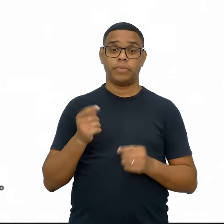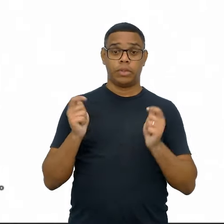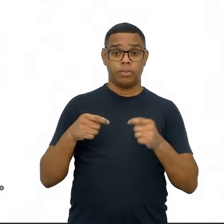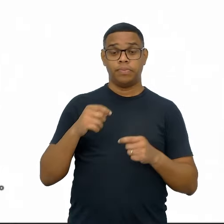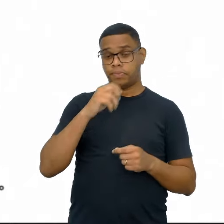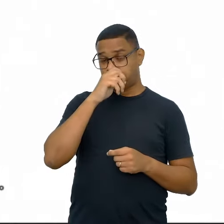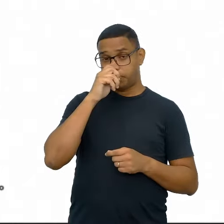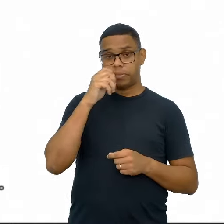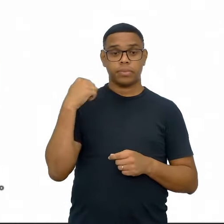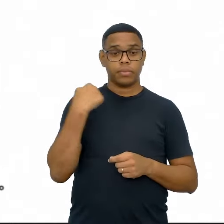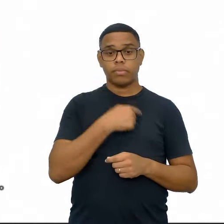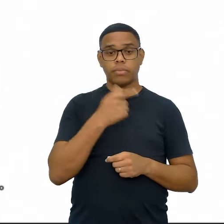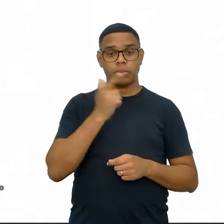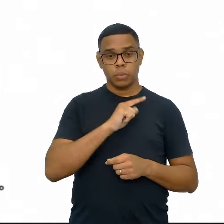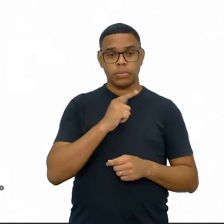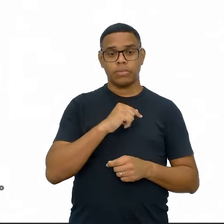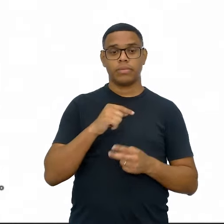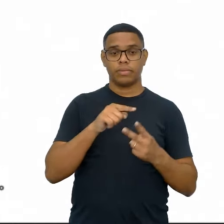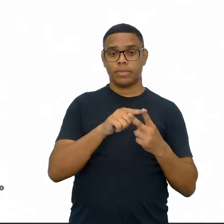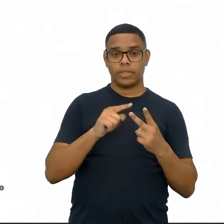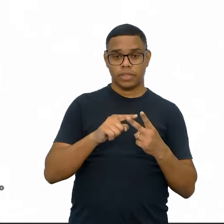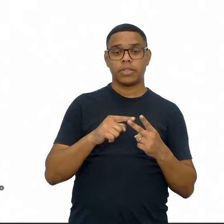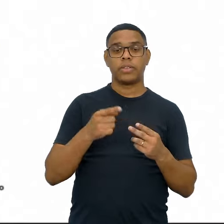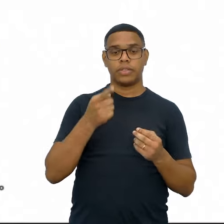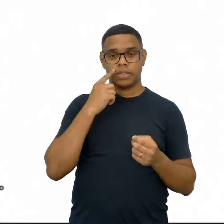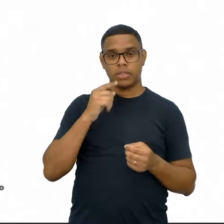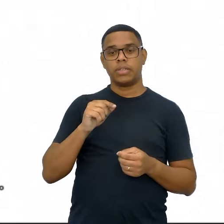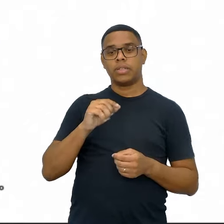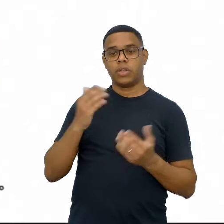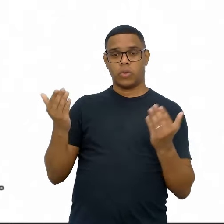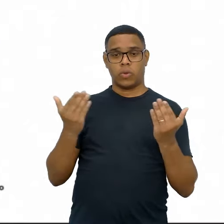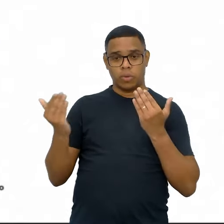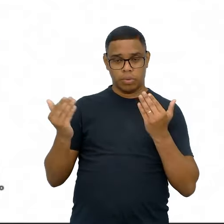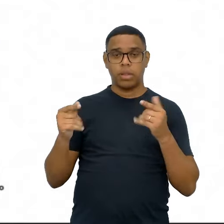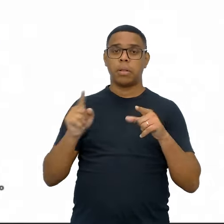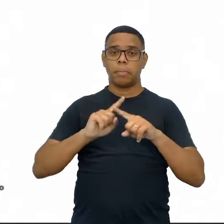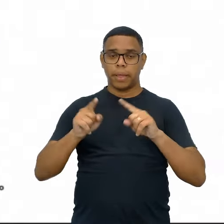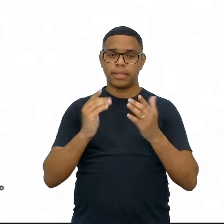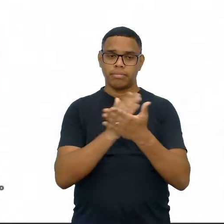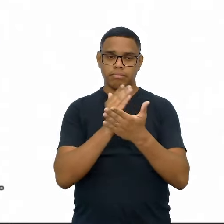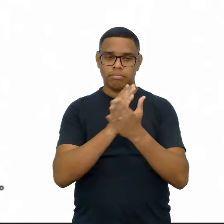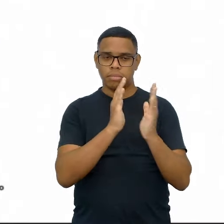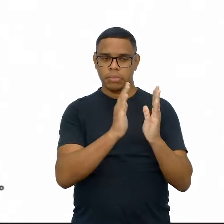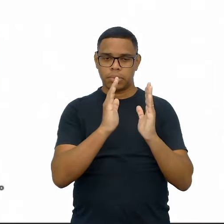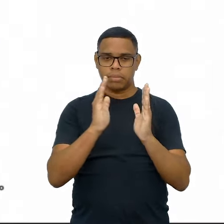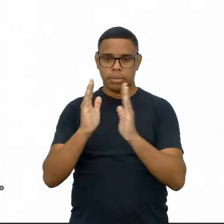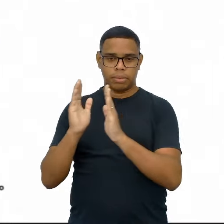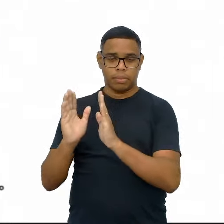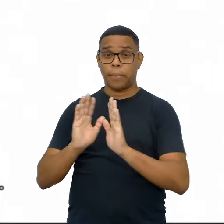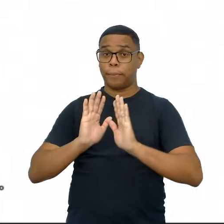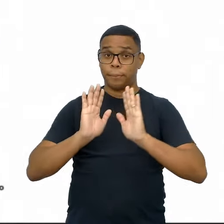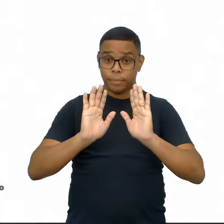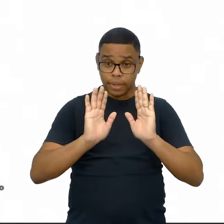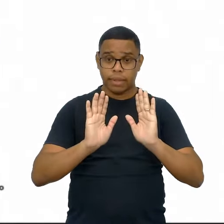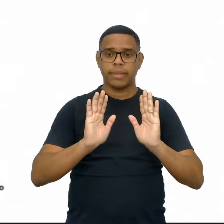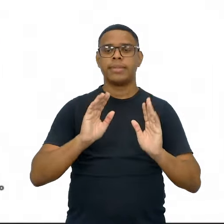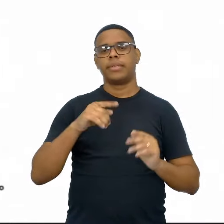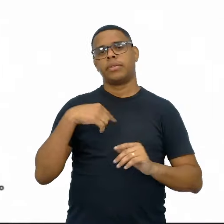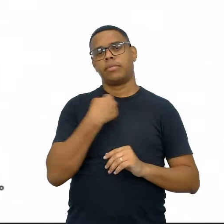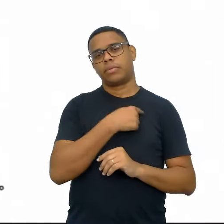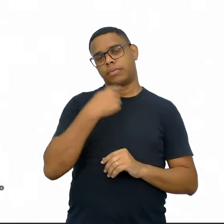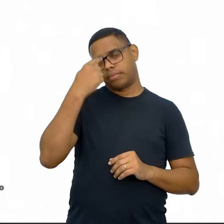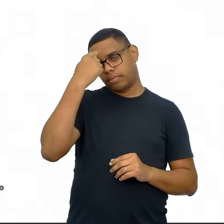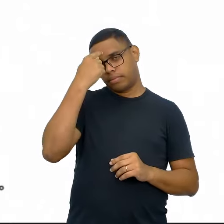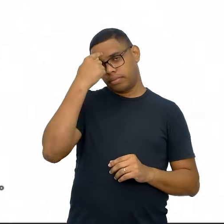a gente não vai conseguir trabalhar com esses dois verbos aí, que seria o de comparar e ordenar, certo? Mas nós podemos